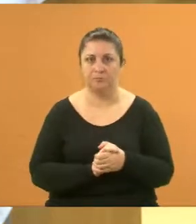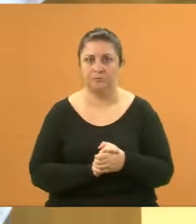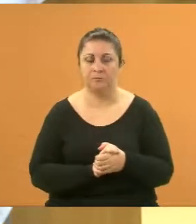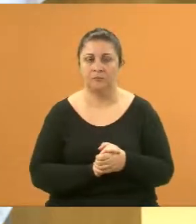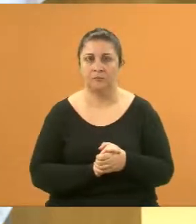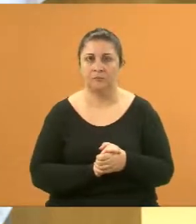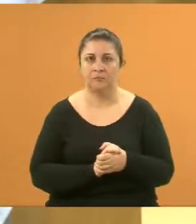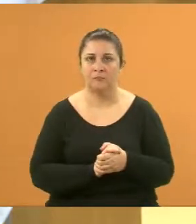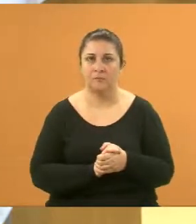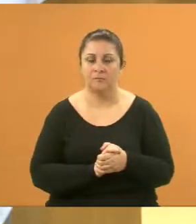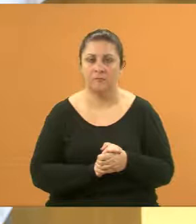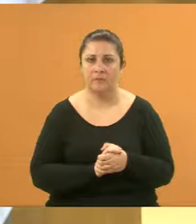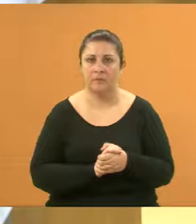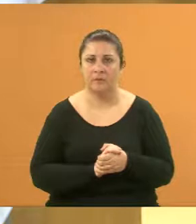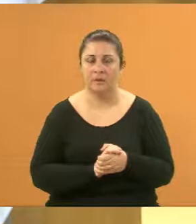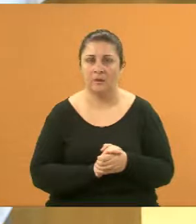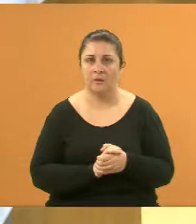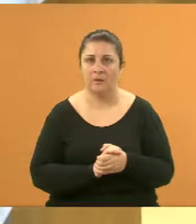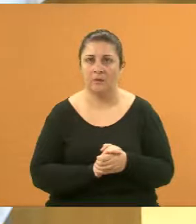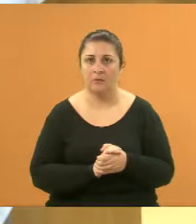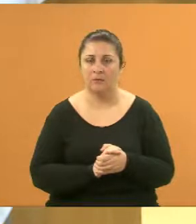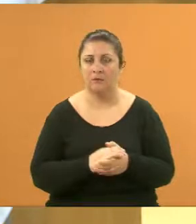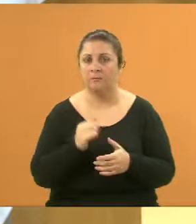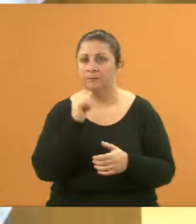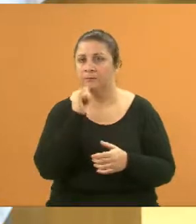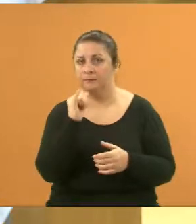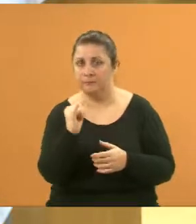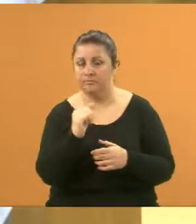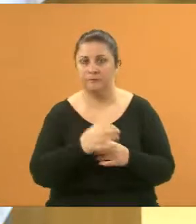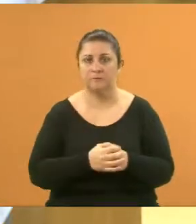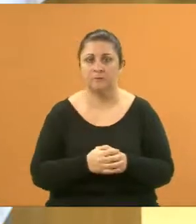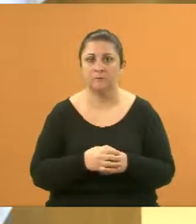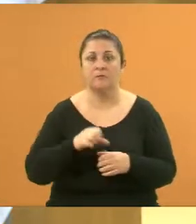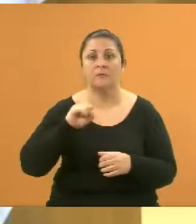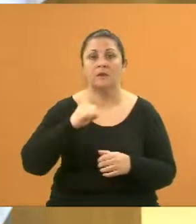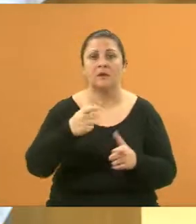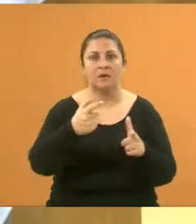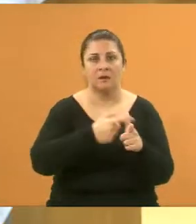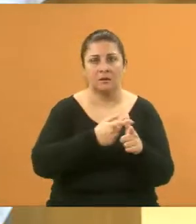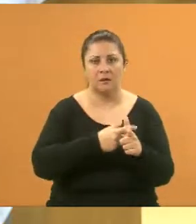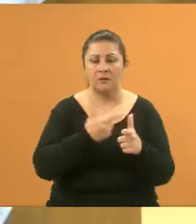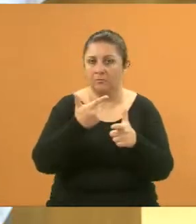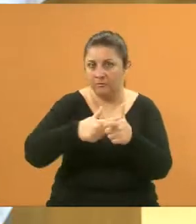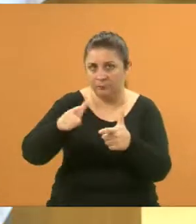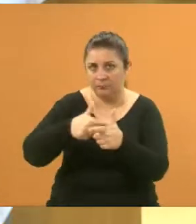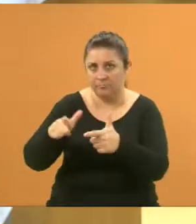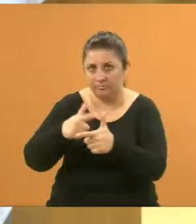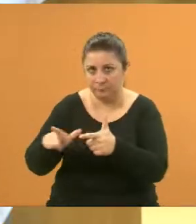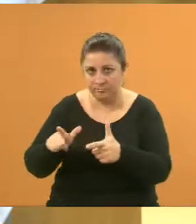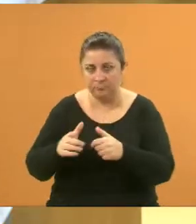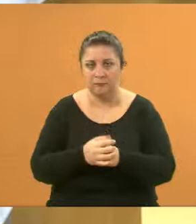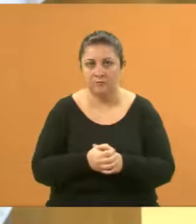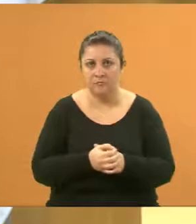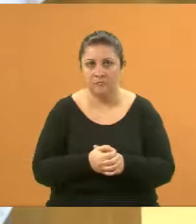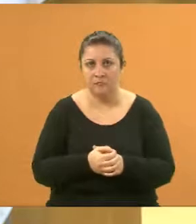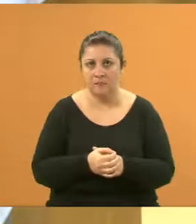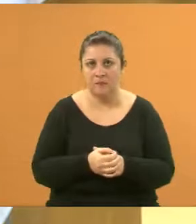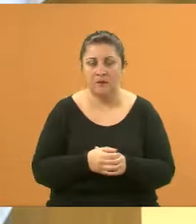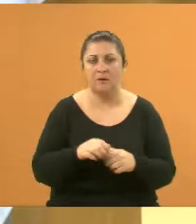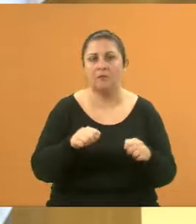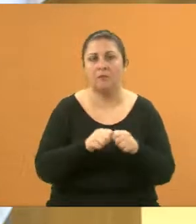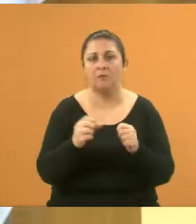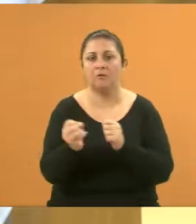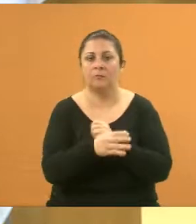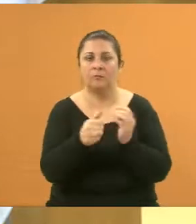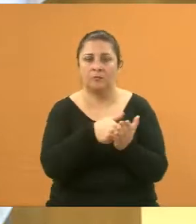extrajudicial. Destaca-se que para os casos de débitos já parcelados, será concedida a remissão da